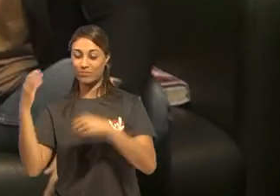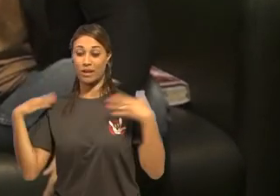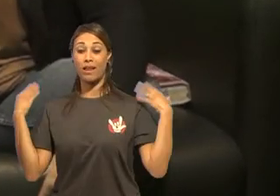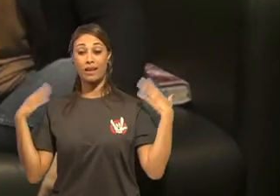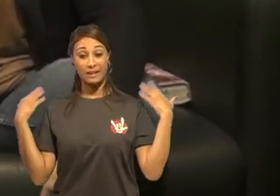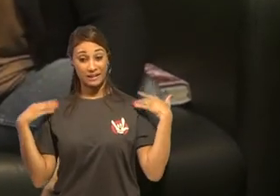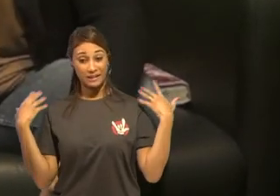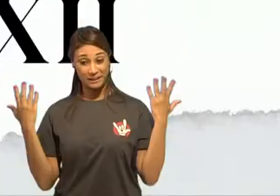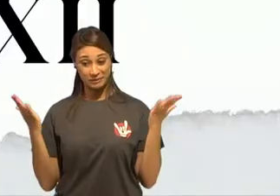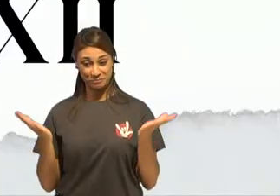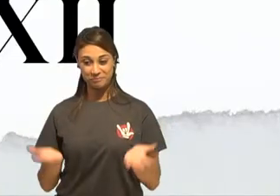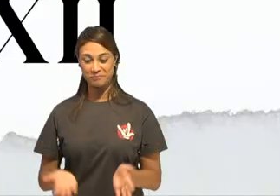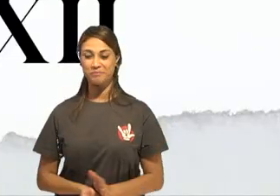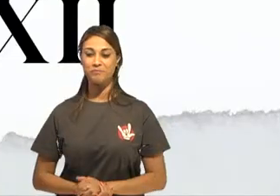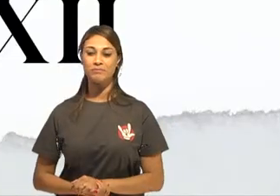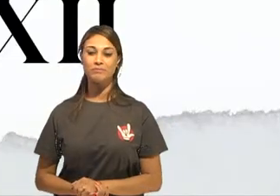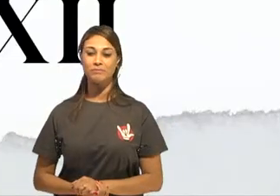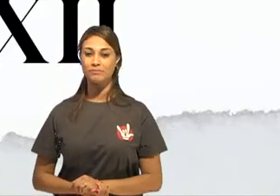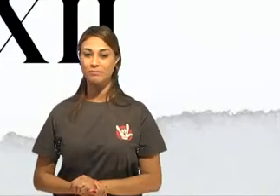um?